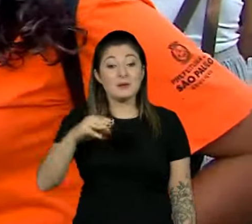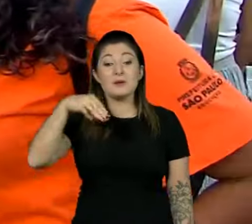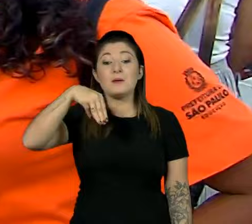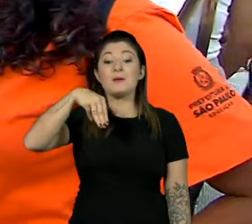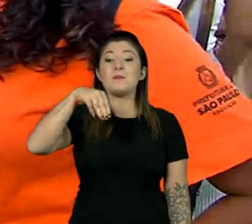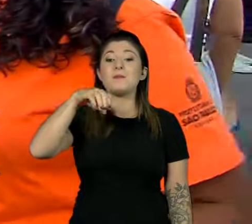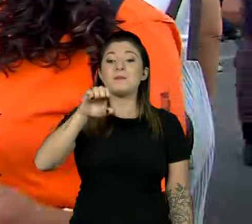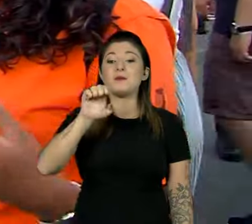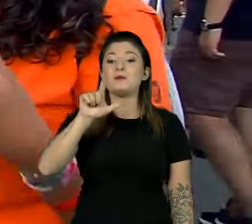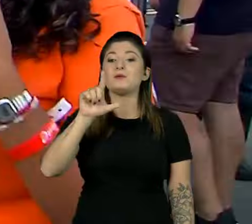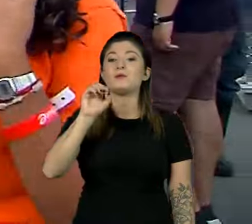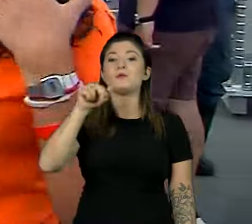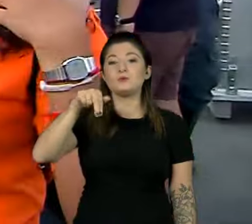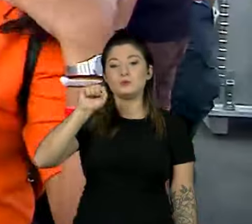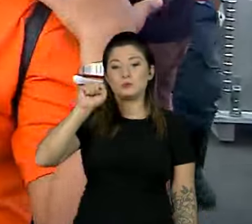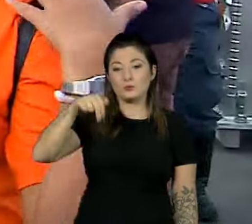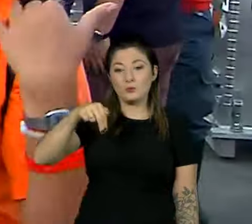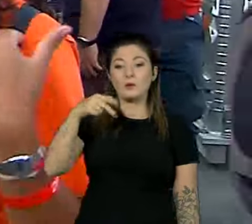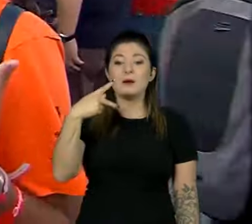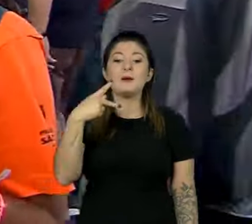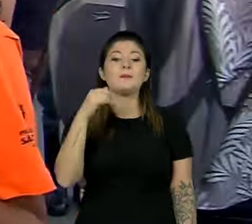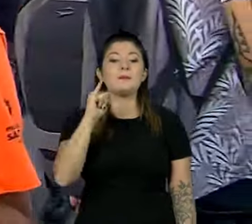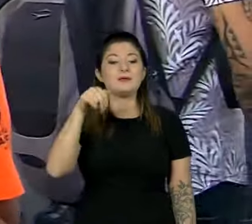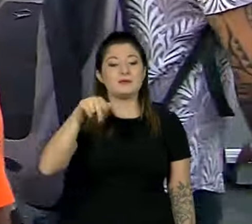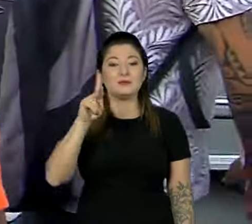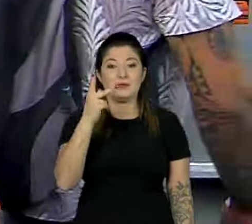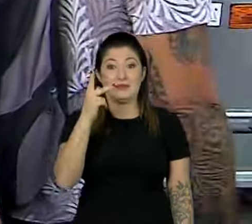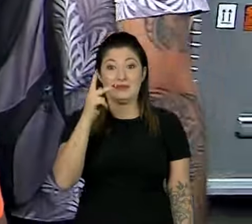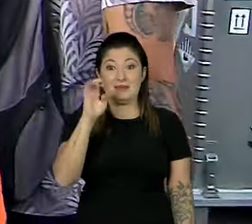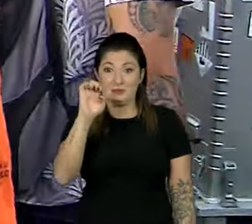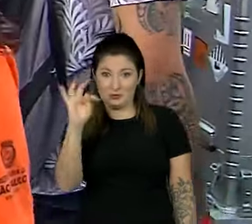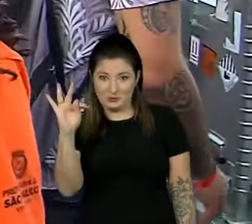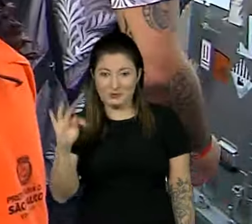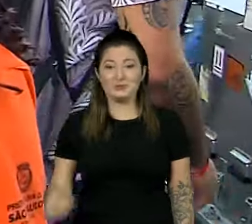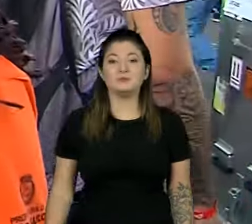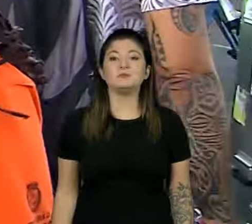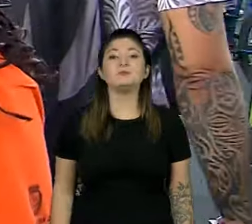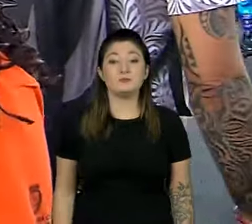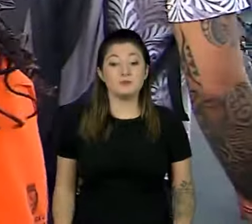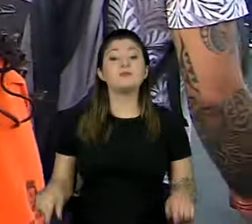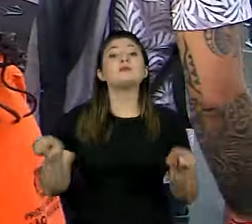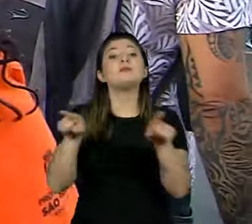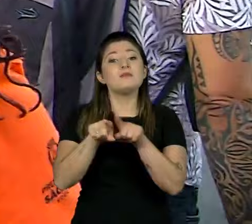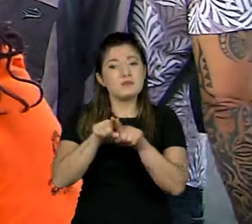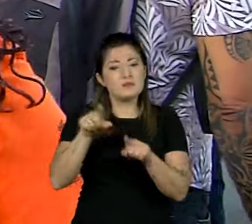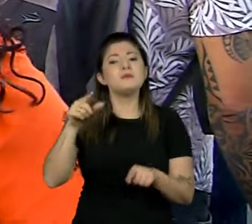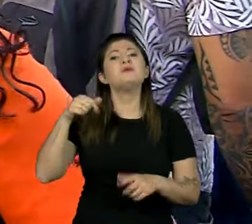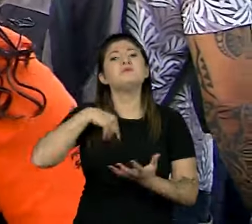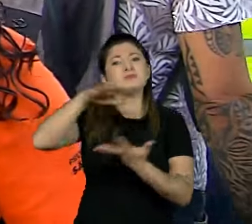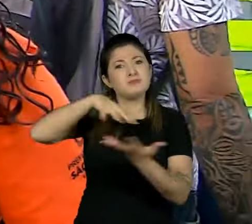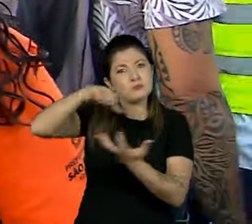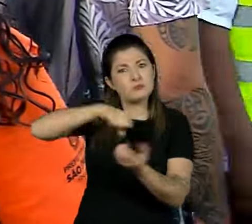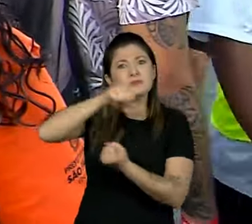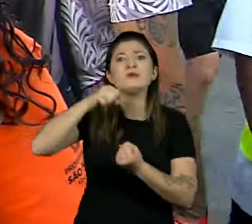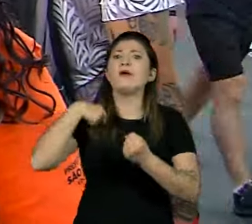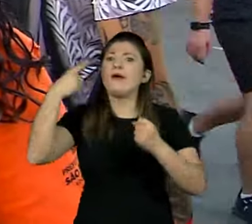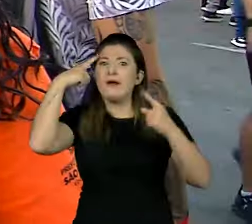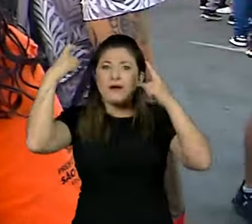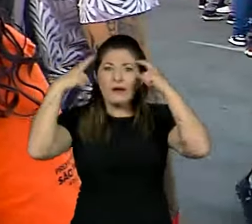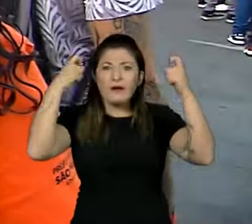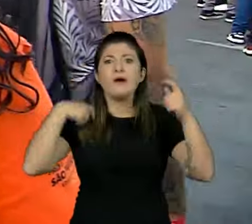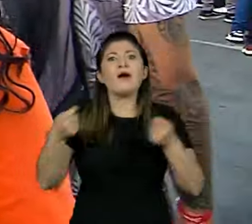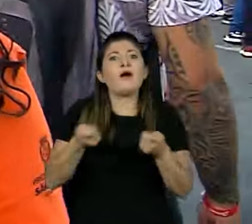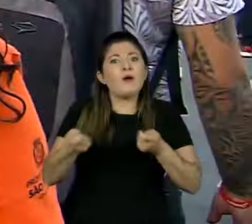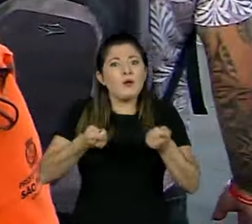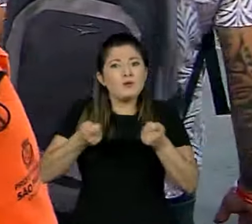Eu achei muito bom para a conscientização da sustentabilidade. Eu achei muito criativo e muito econômico os carros. É a primeira vez que você